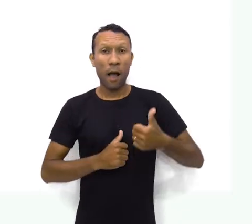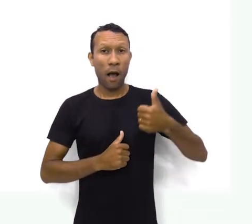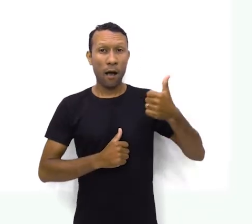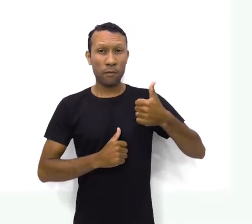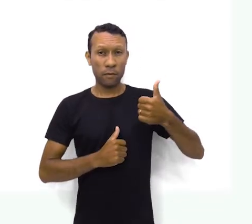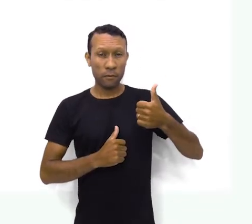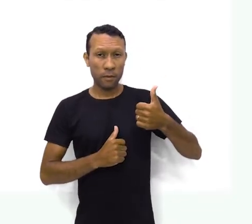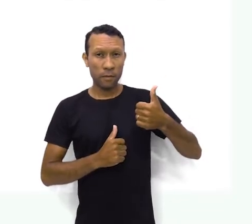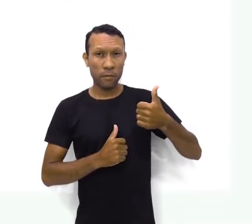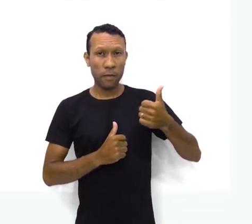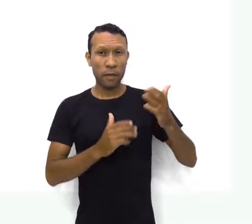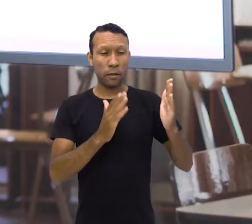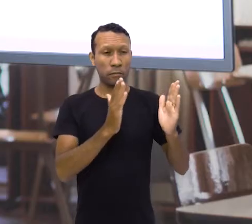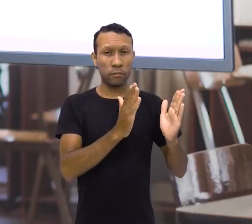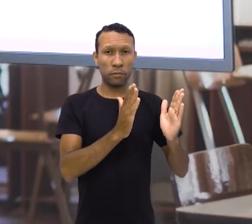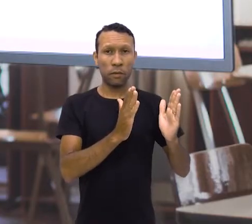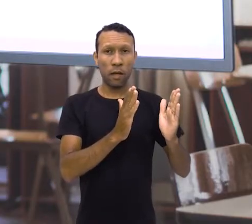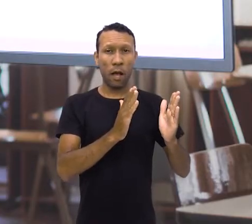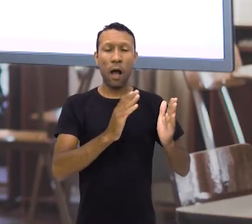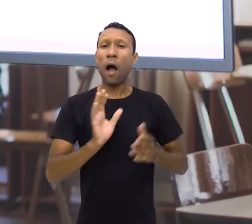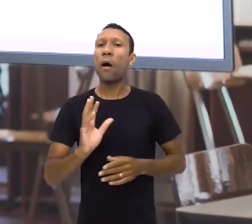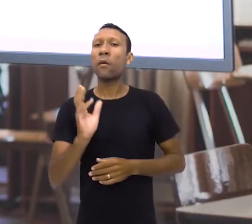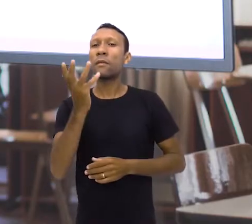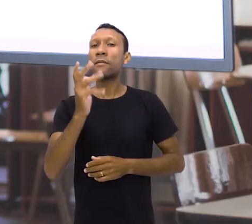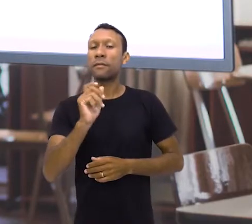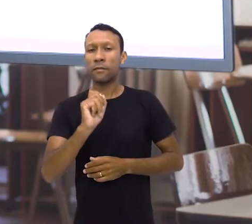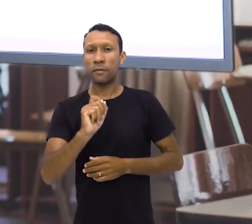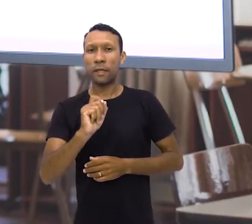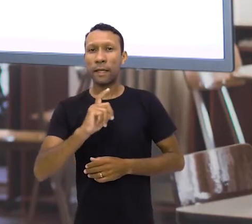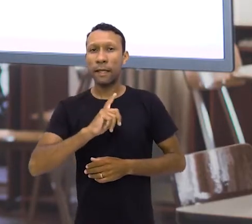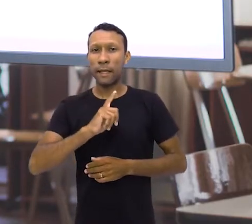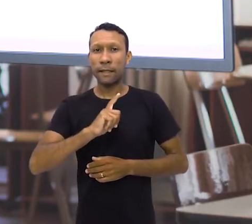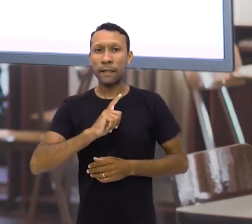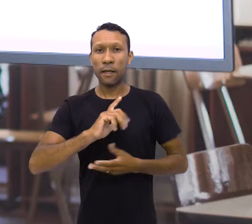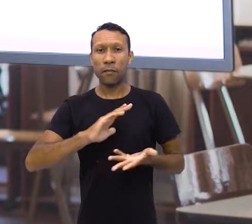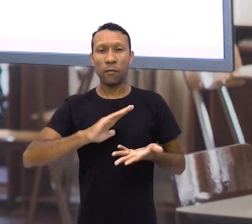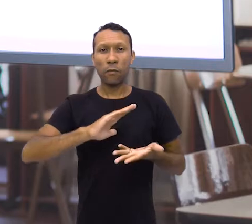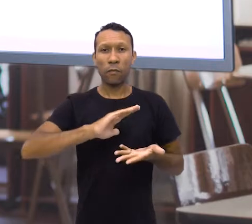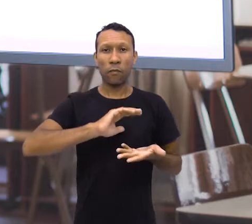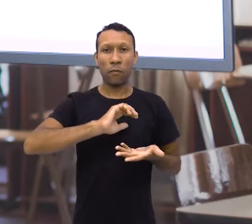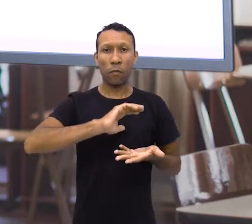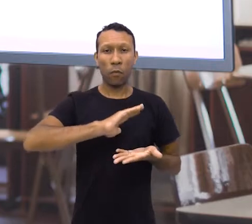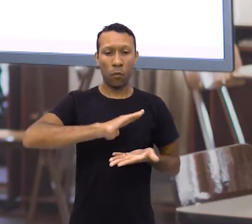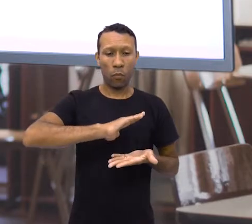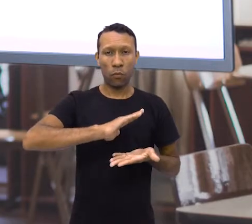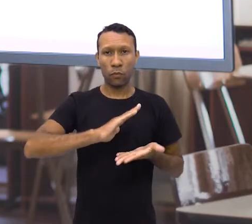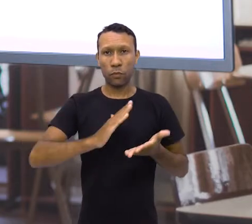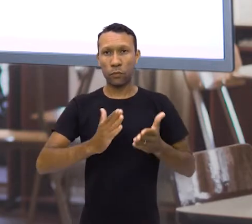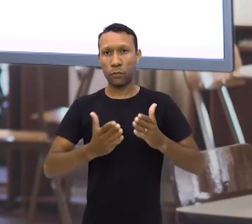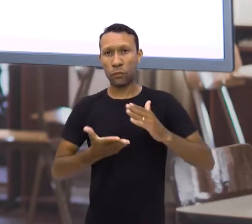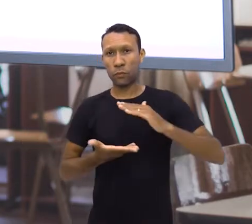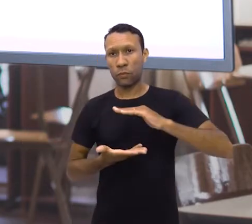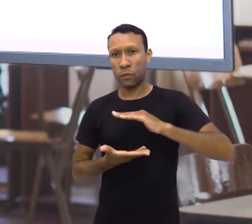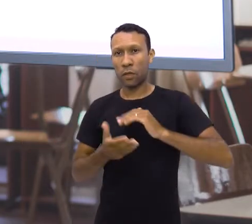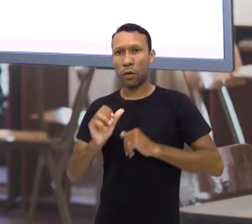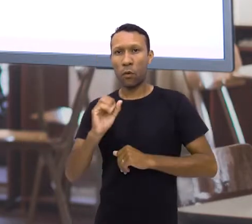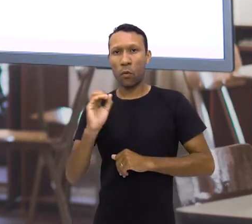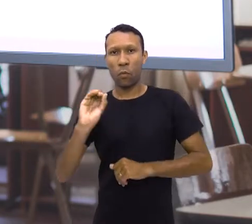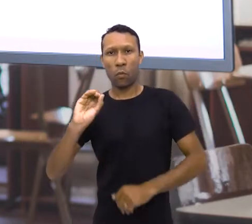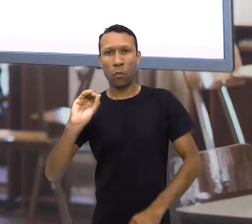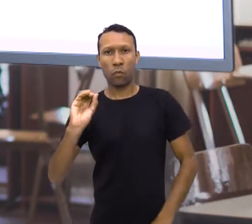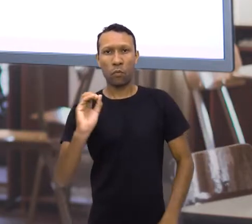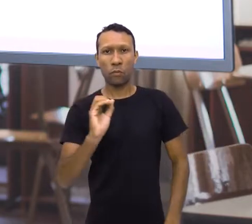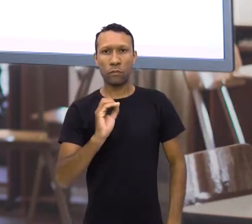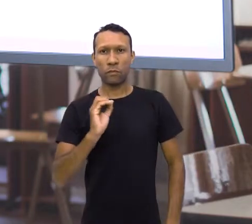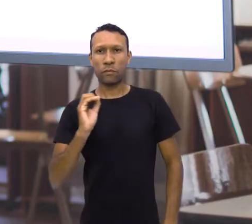1 para a figura 2, o que é que aconteceu? Houve um giro nessa figura. Houve